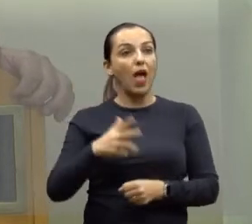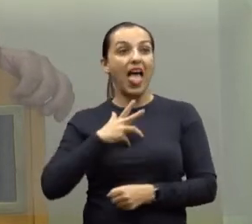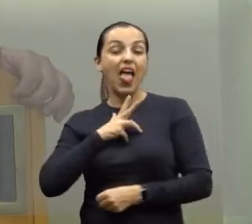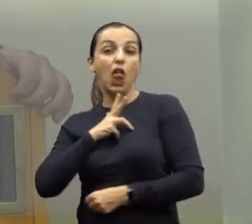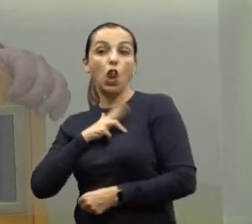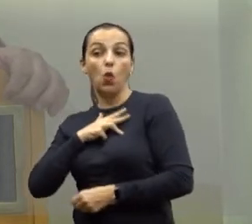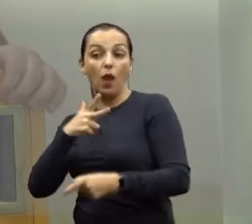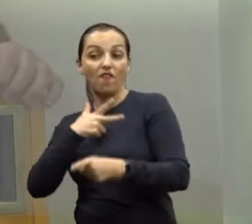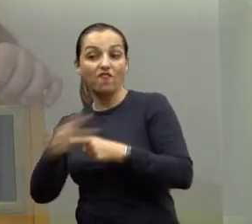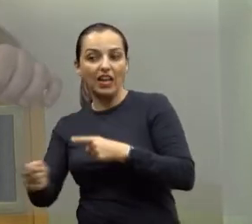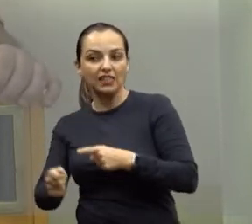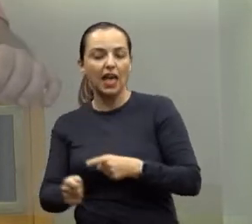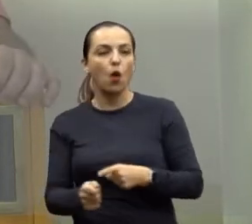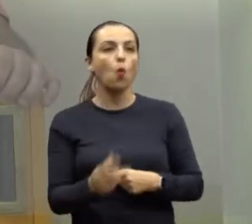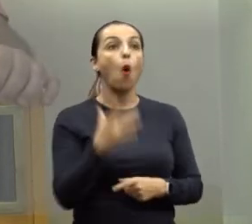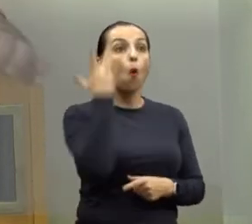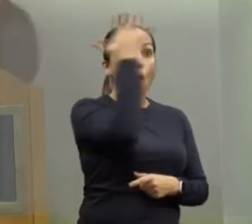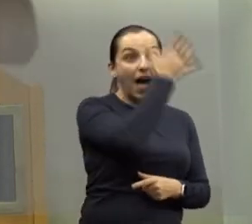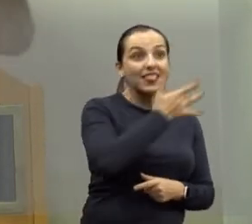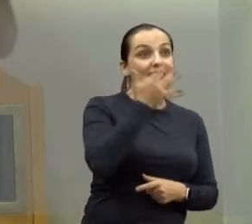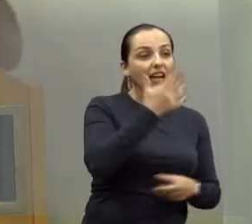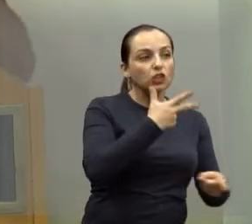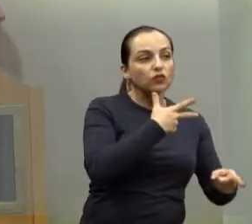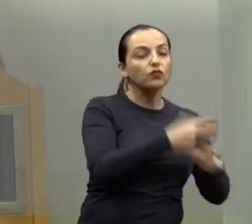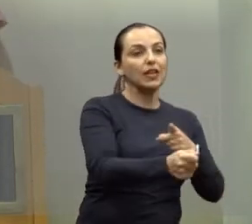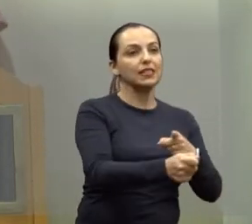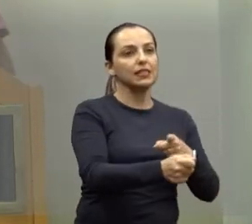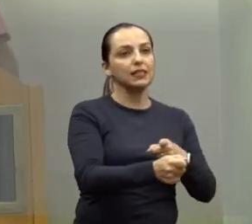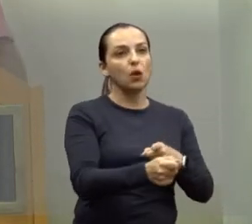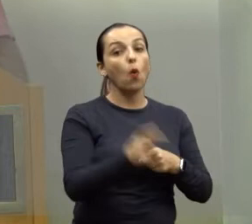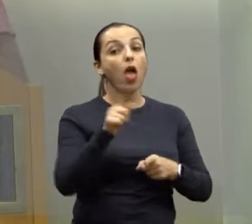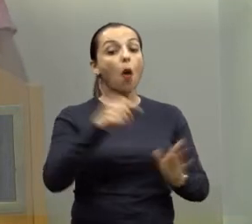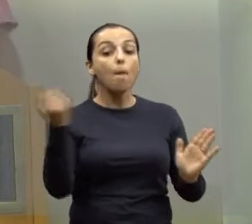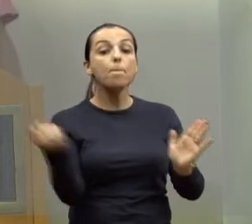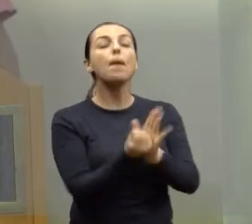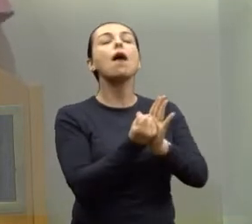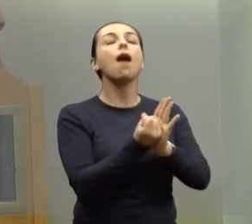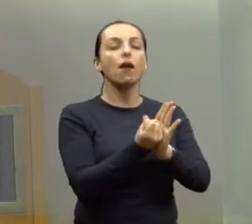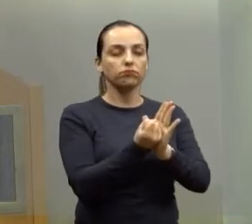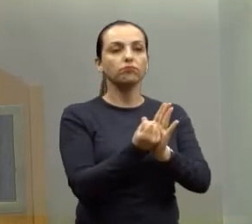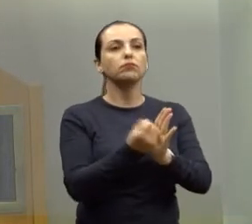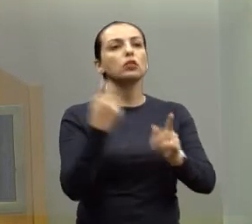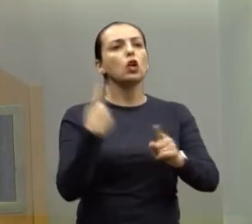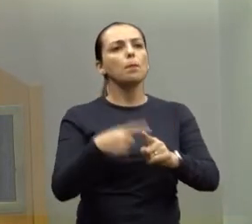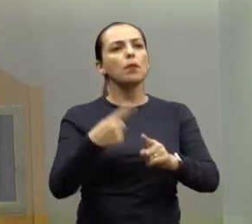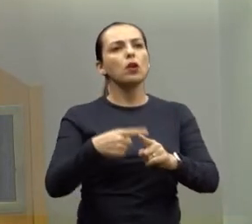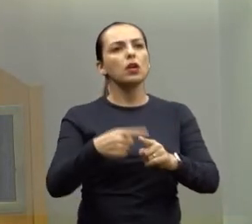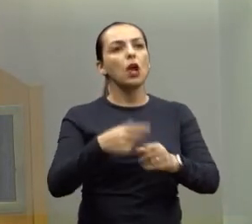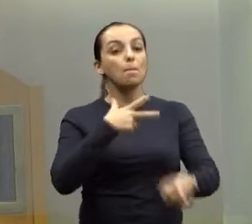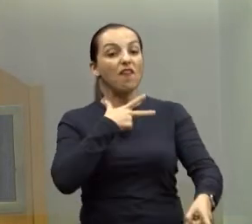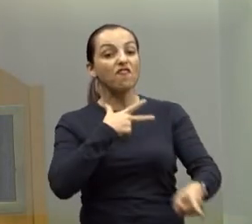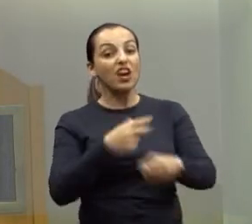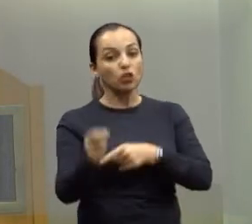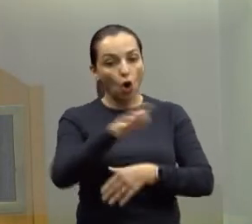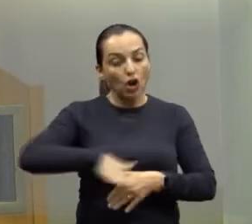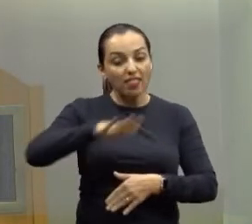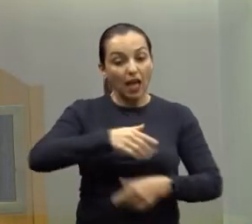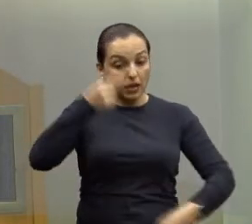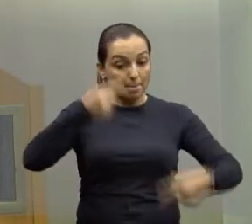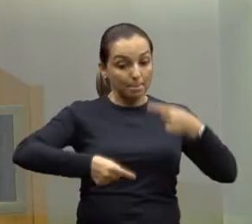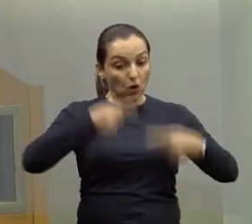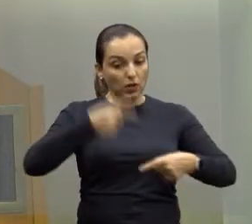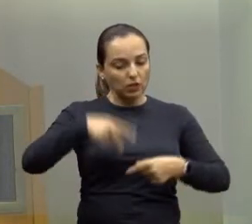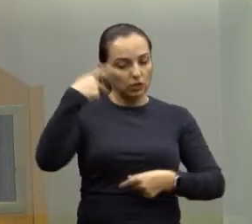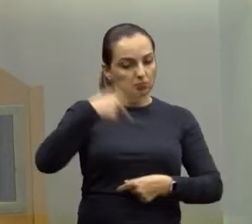Haddad venceu e eu queria registrar isso porque isso é uma vitória do campo político que se dá também na